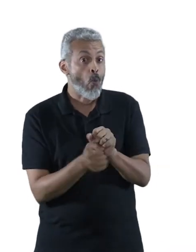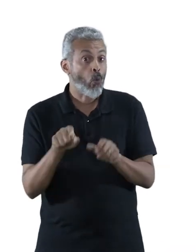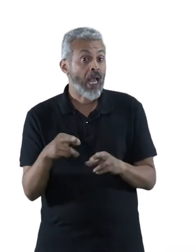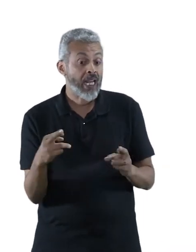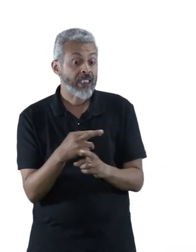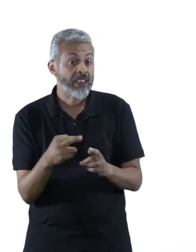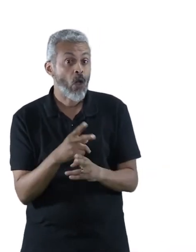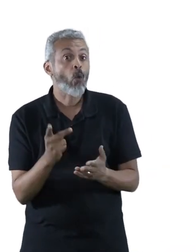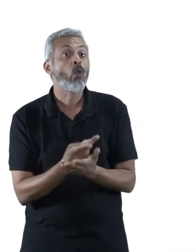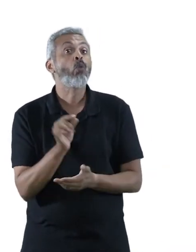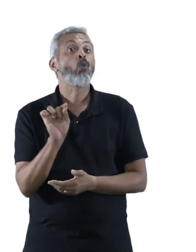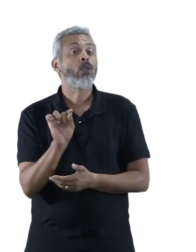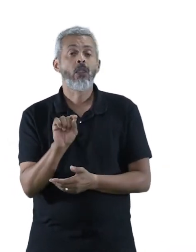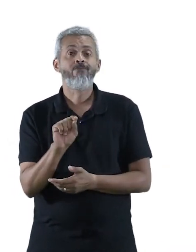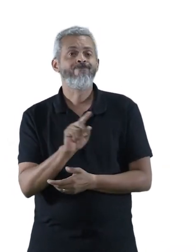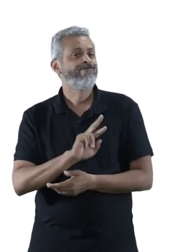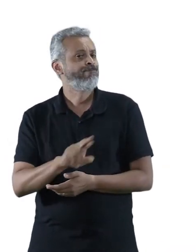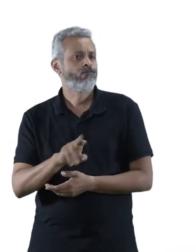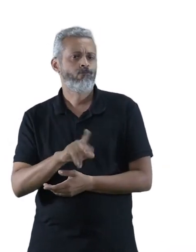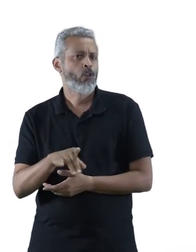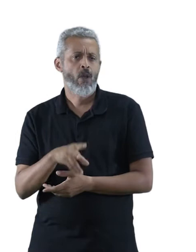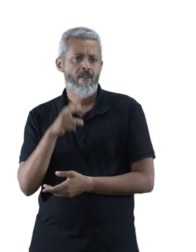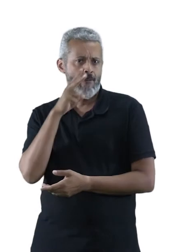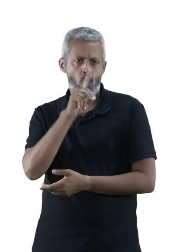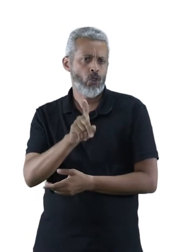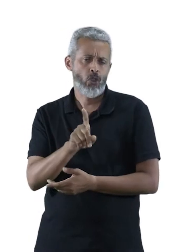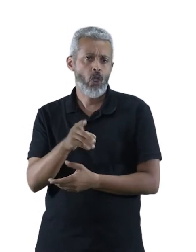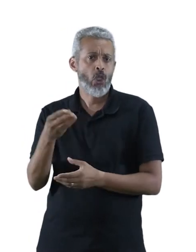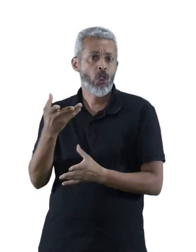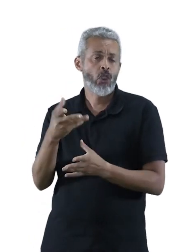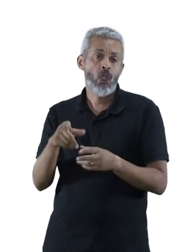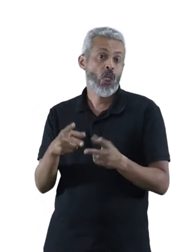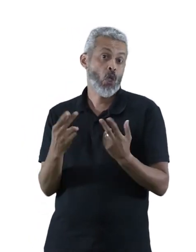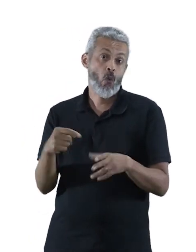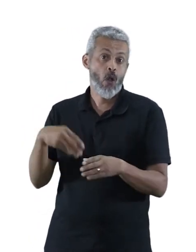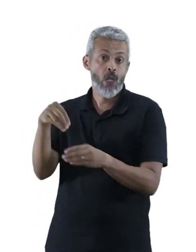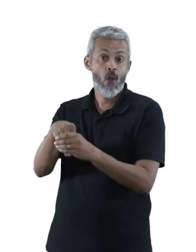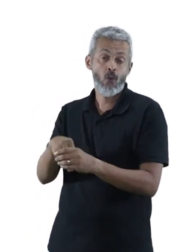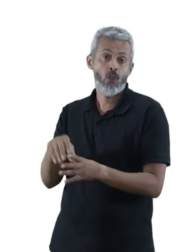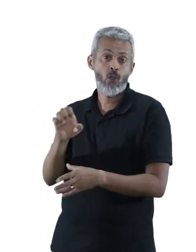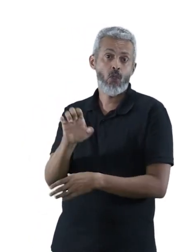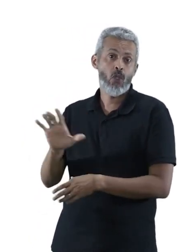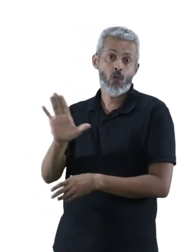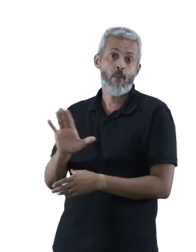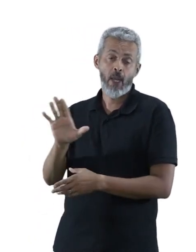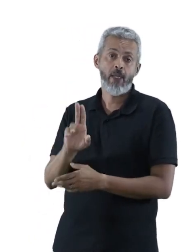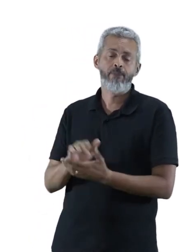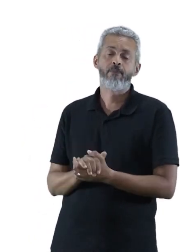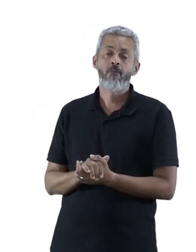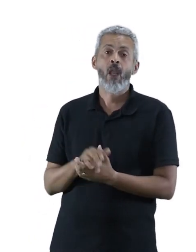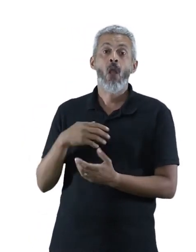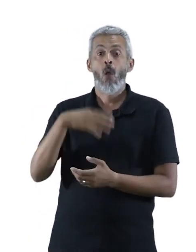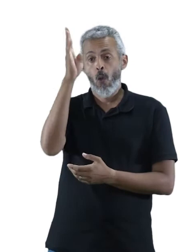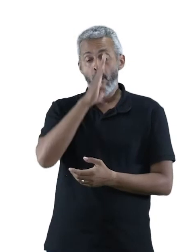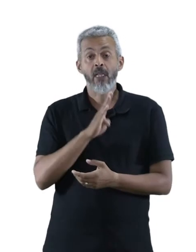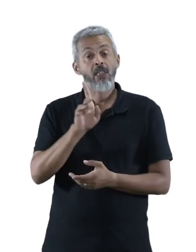essas relações comerciais eu não posso falar que são tão intensas como é na União Europeia. Bom, vou falar do Brasil, por exemplo. O Brasil faz